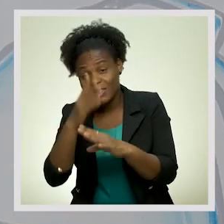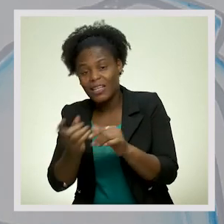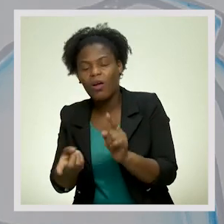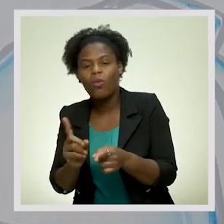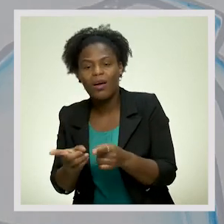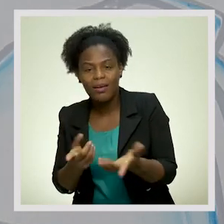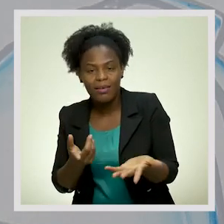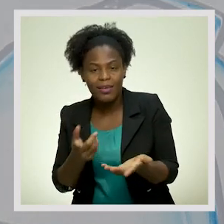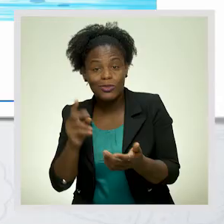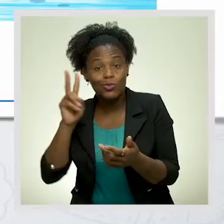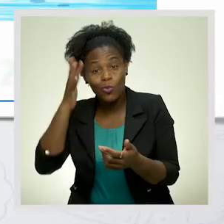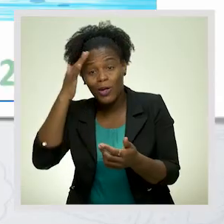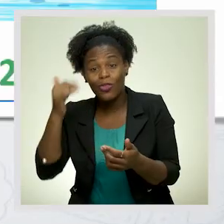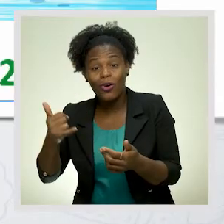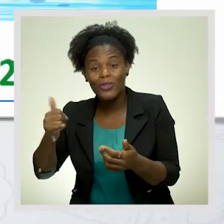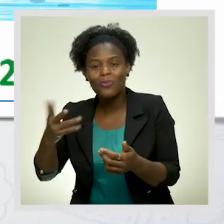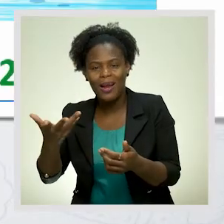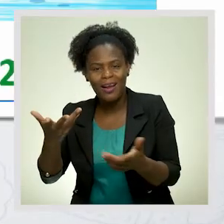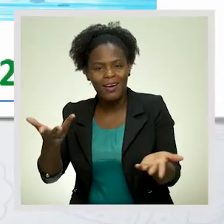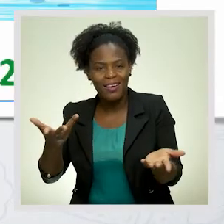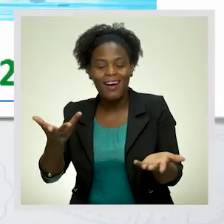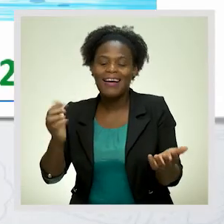é que aconteceu?